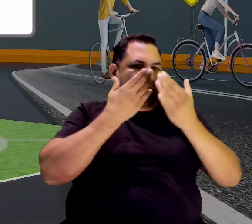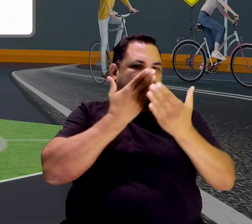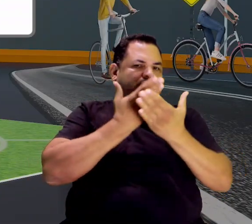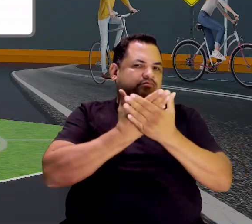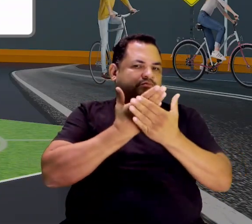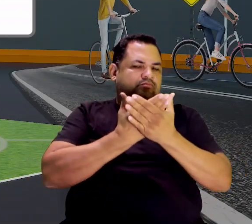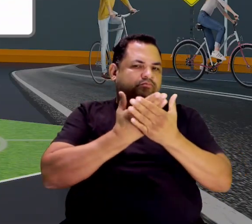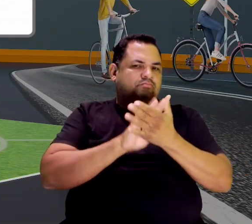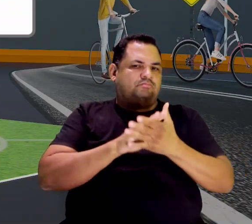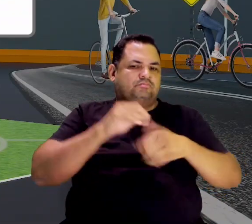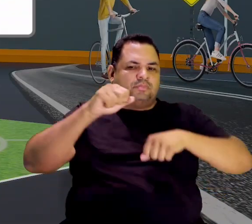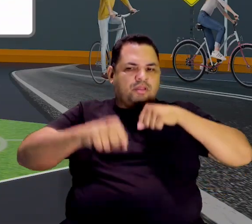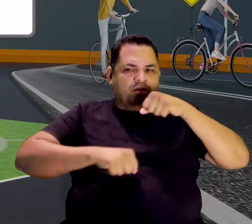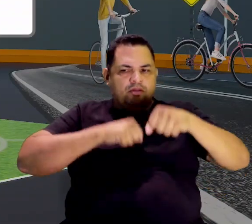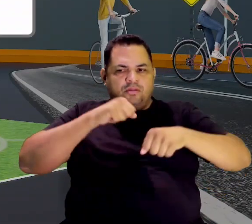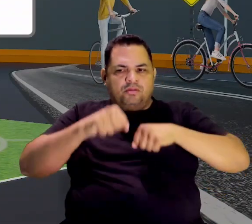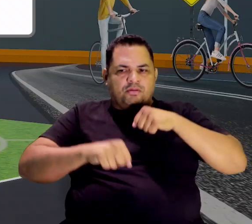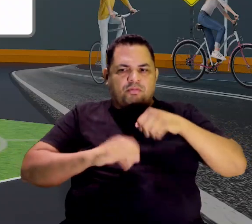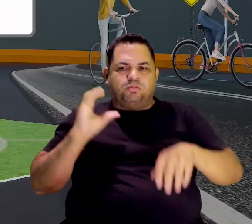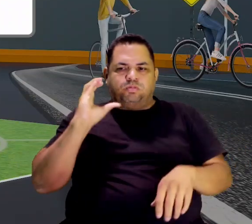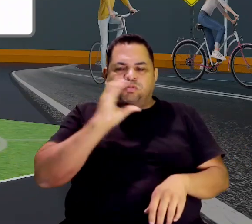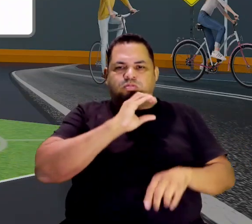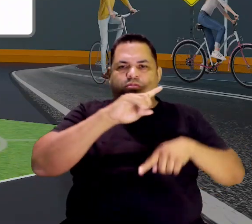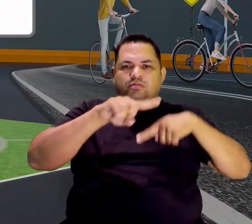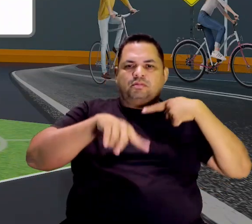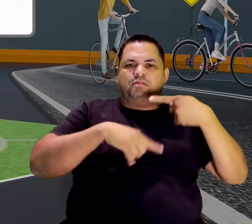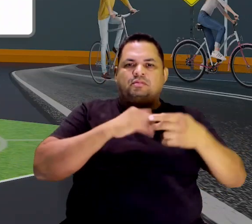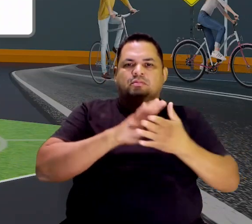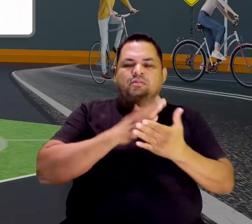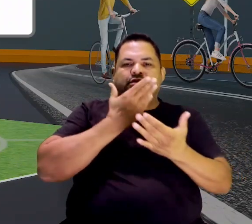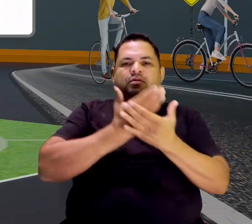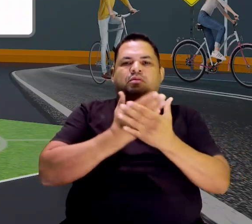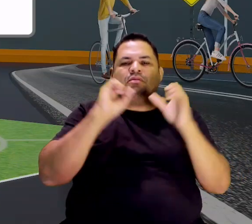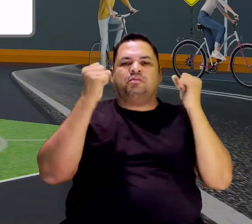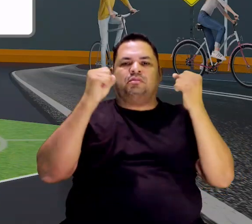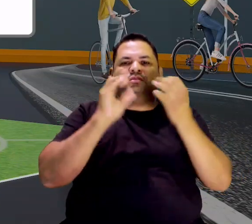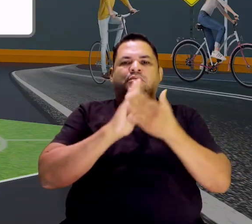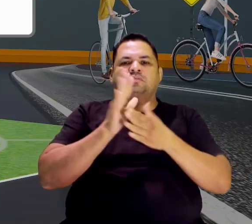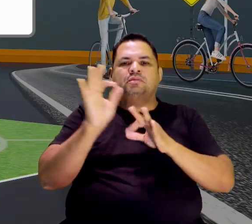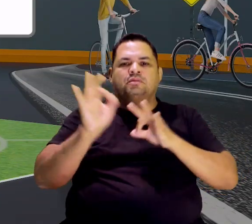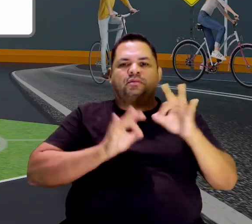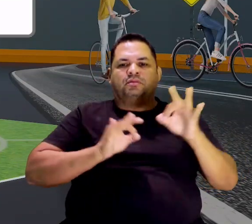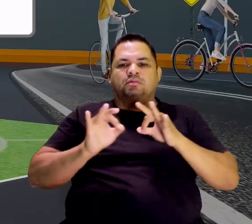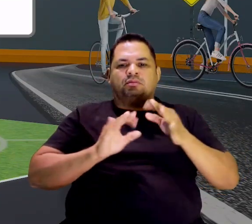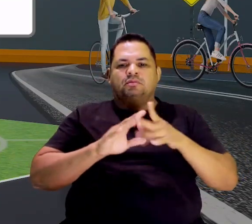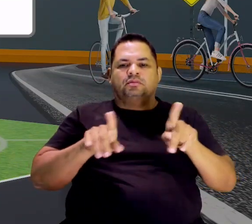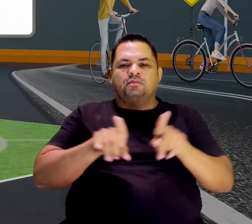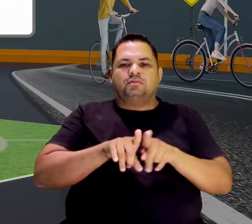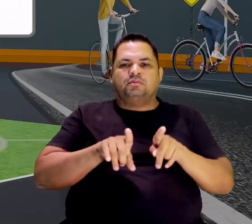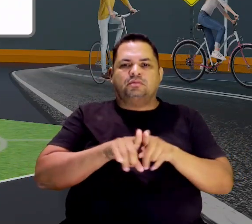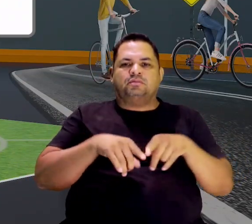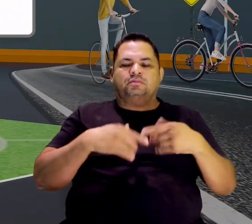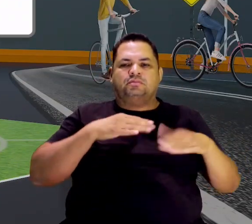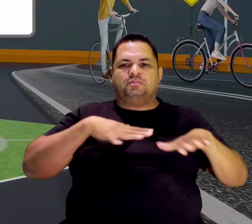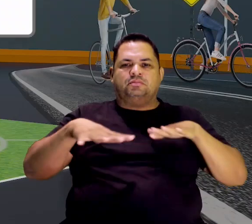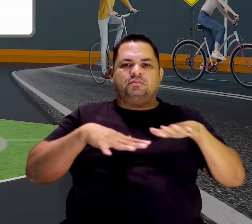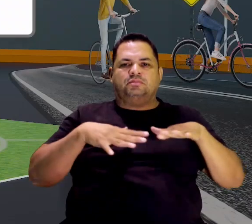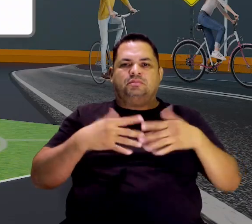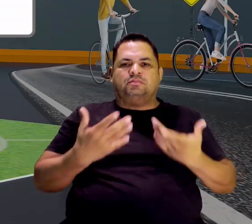de voleibol, adapta, tá? Mas dá para executar. Se tem, melhor ainda, se não tem, adapta. Mas aí tu vai trabalhar